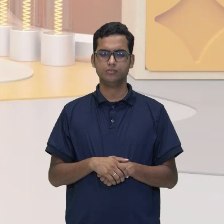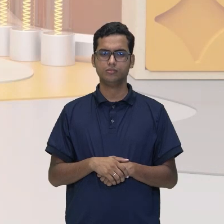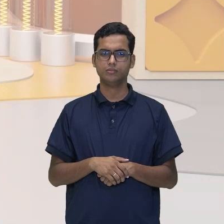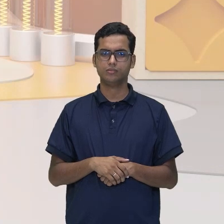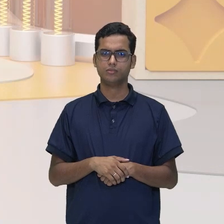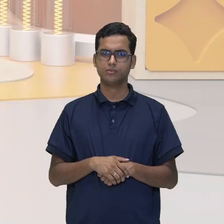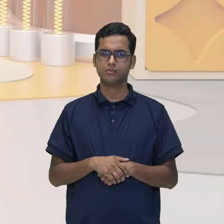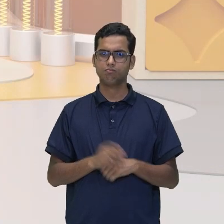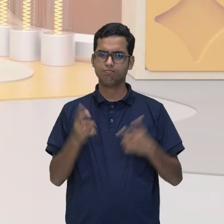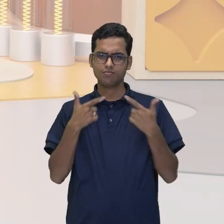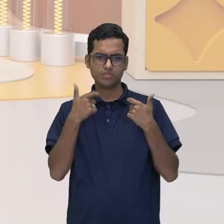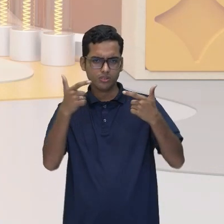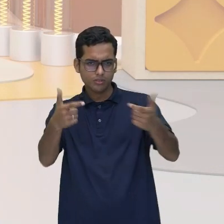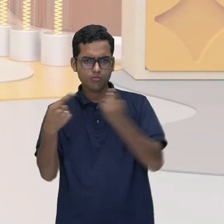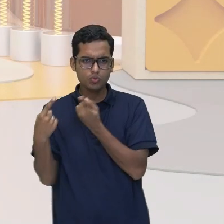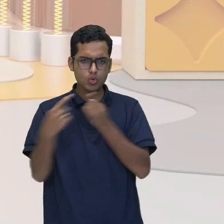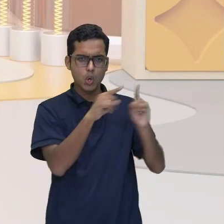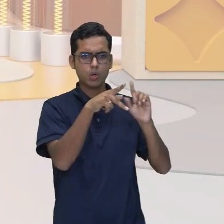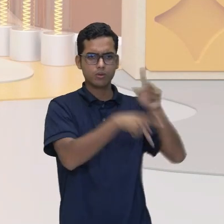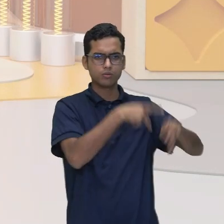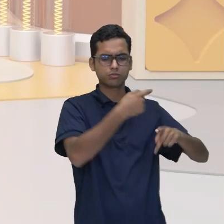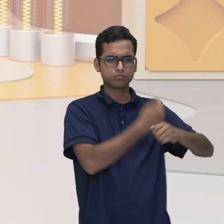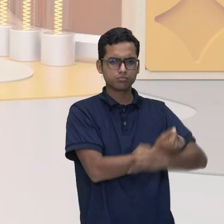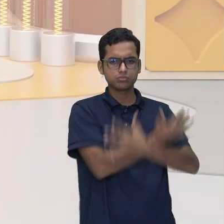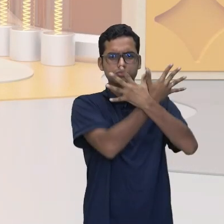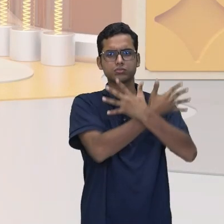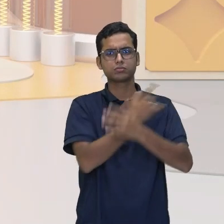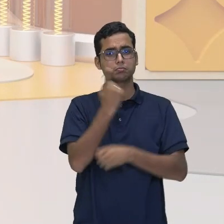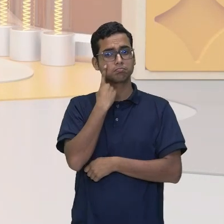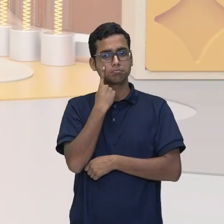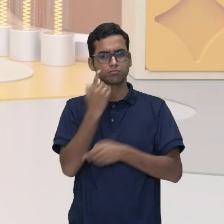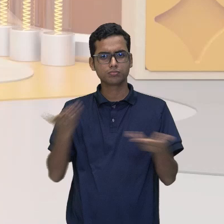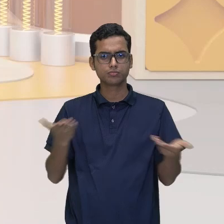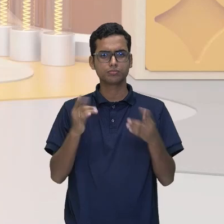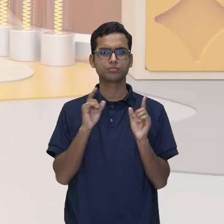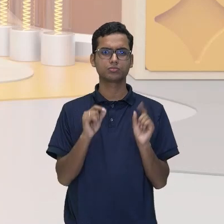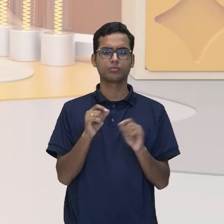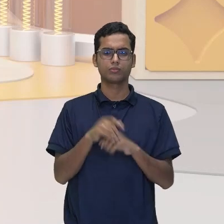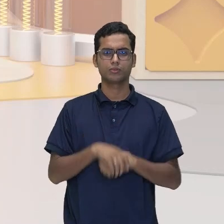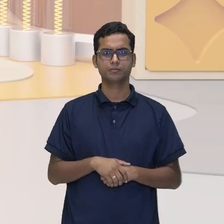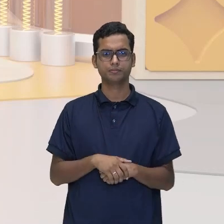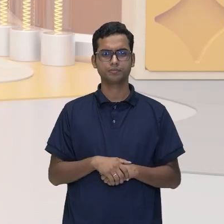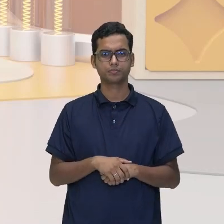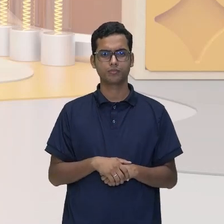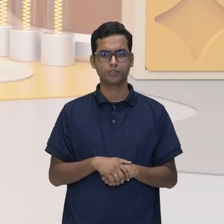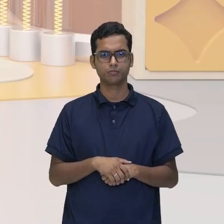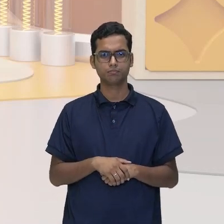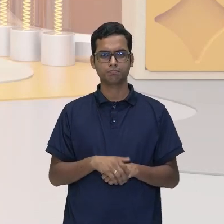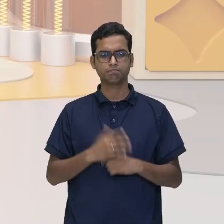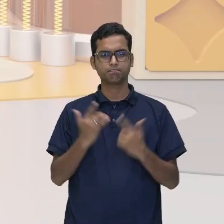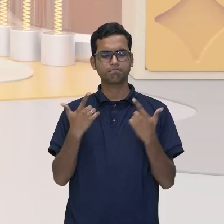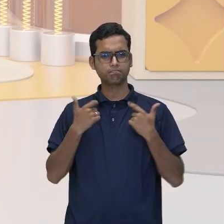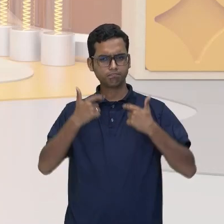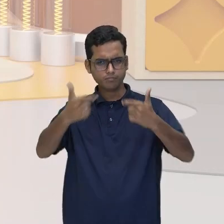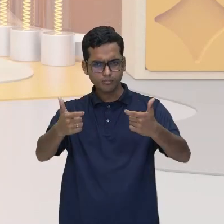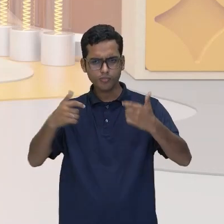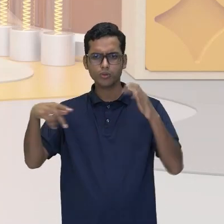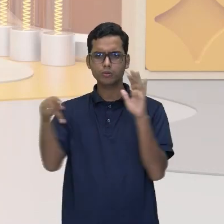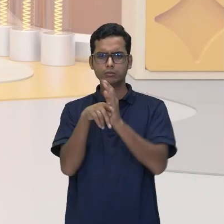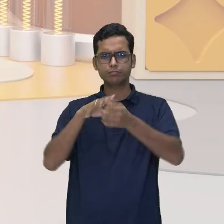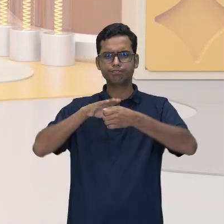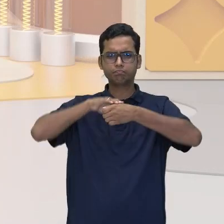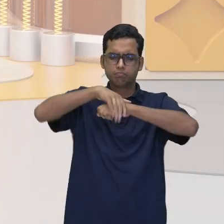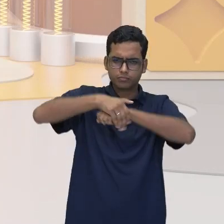Desentendimentos e guerra contra os astecas. E vamos verificar que acontece a Batalha da Noite Triste. O que acontece